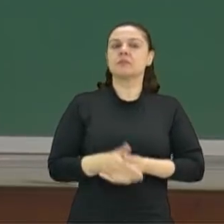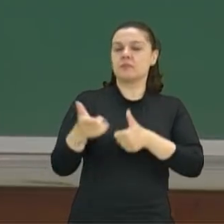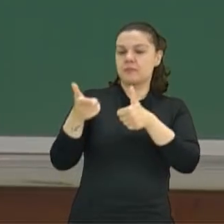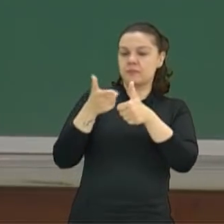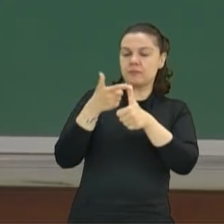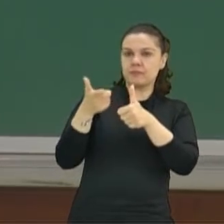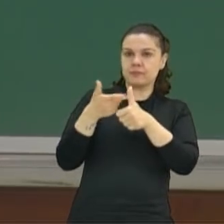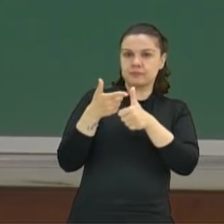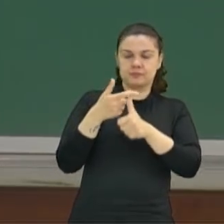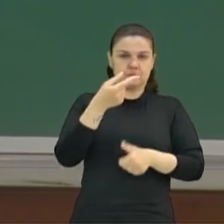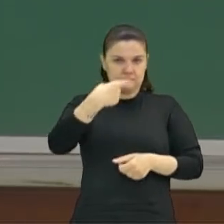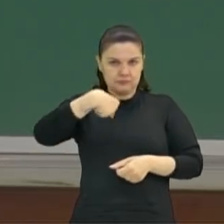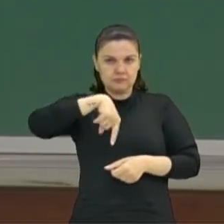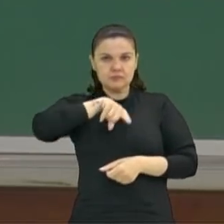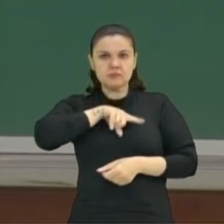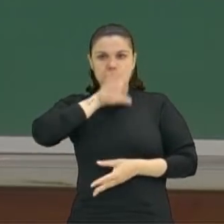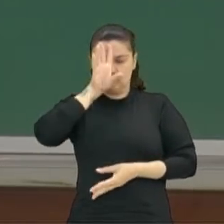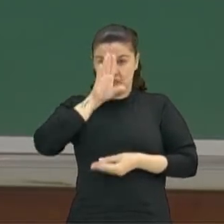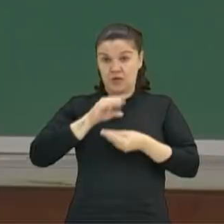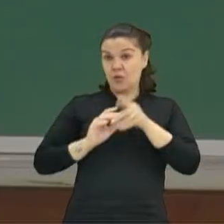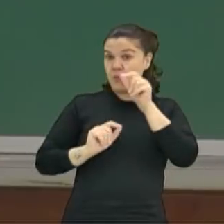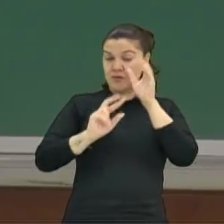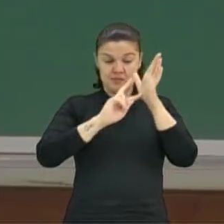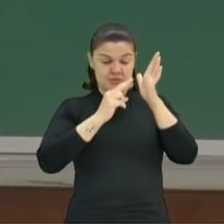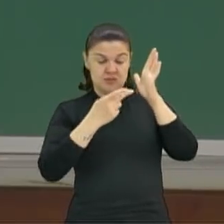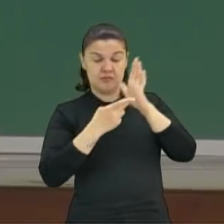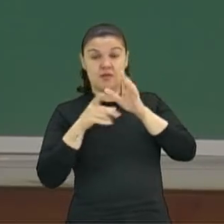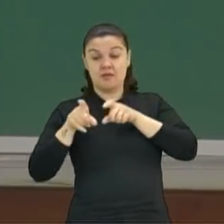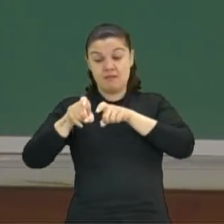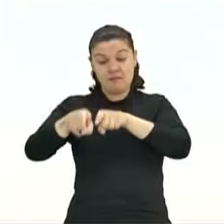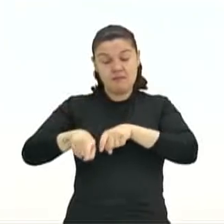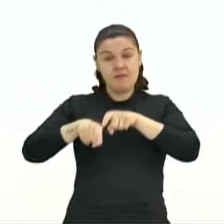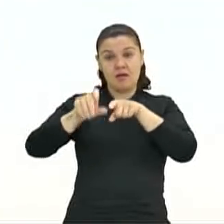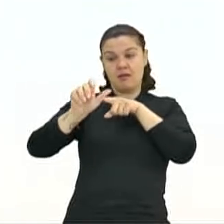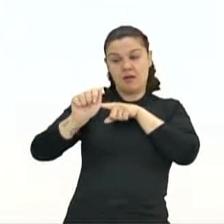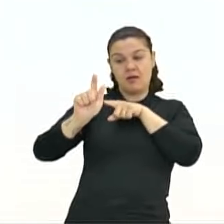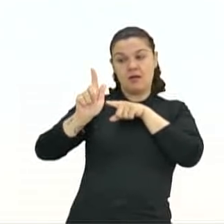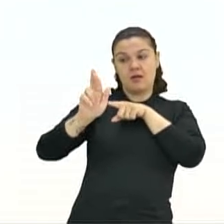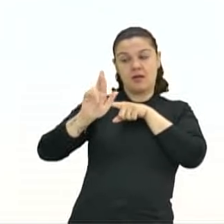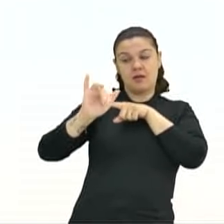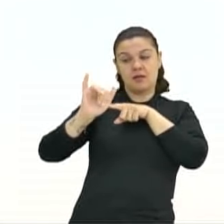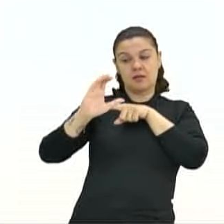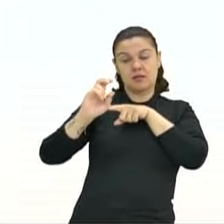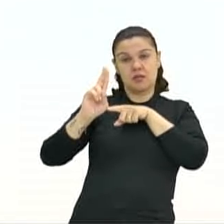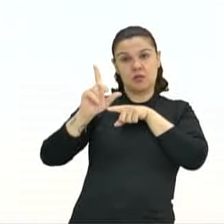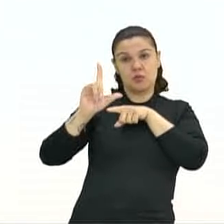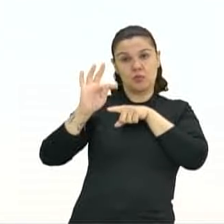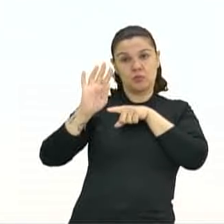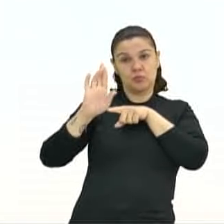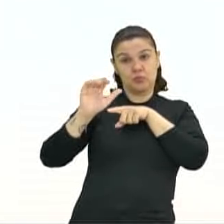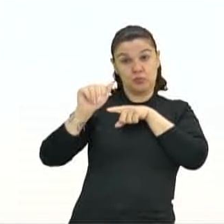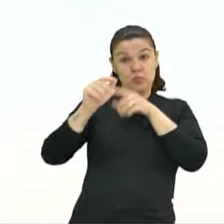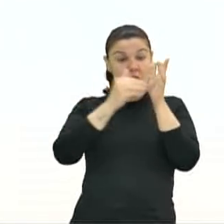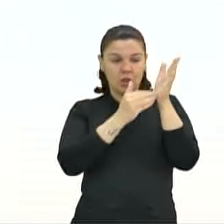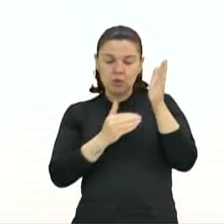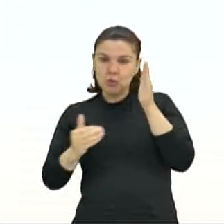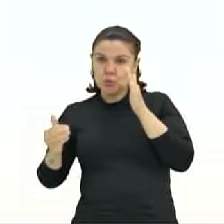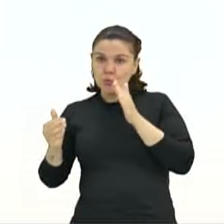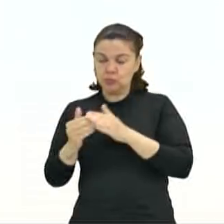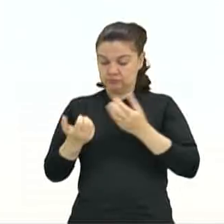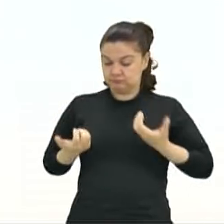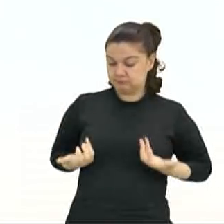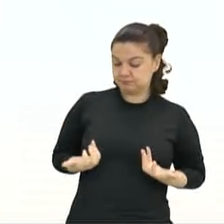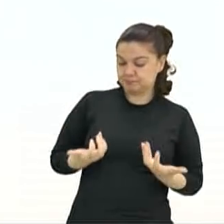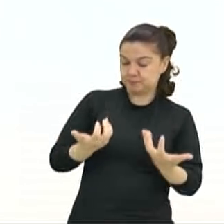Antes de mais nada, a gente tem que saber o que é agricultura. Então, a agricultura são todas as atividades de